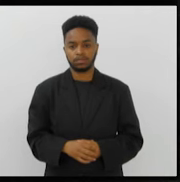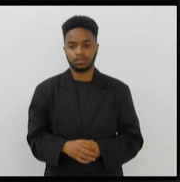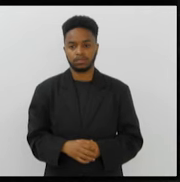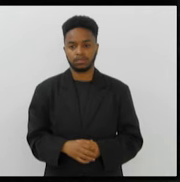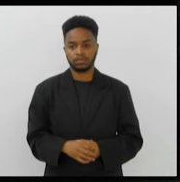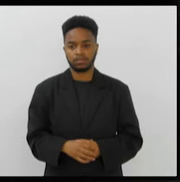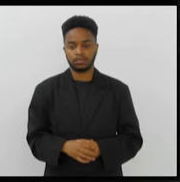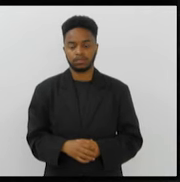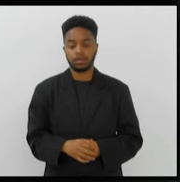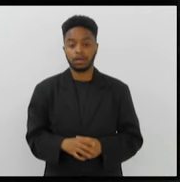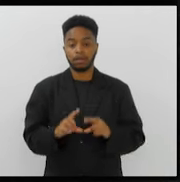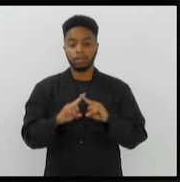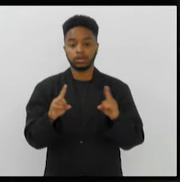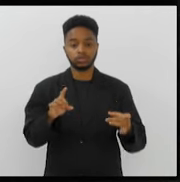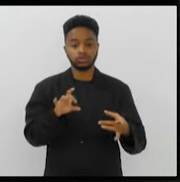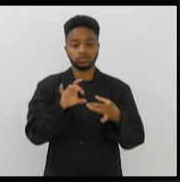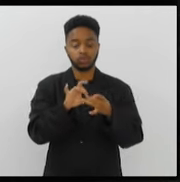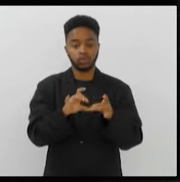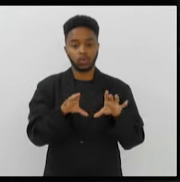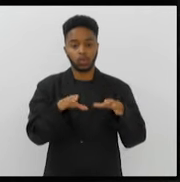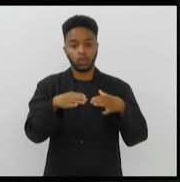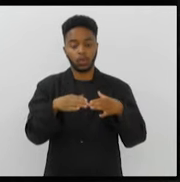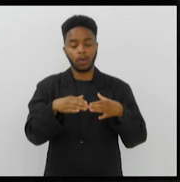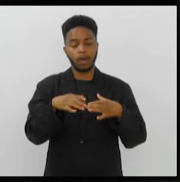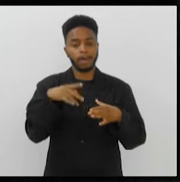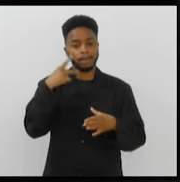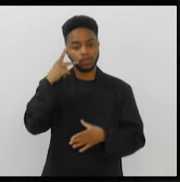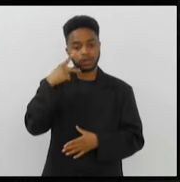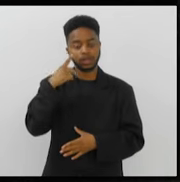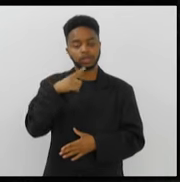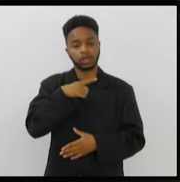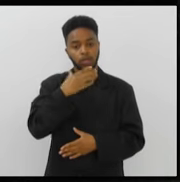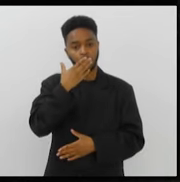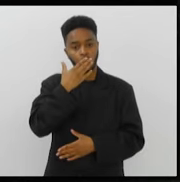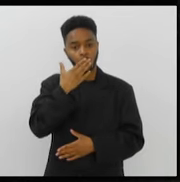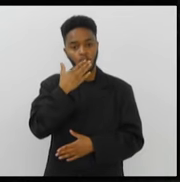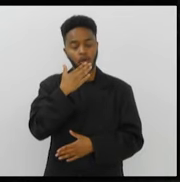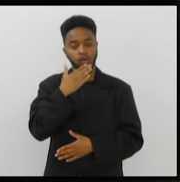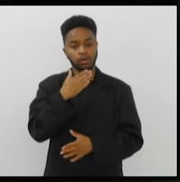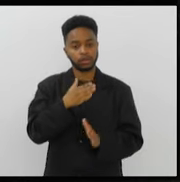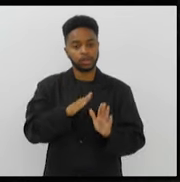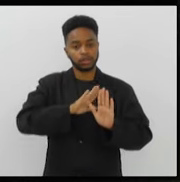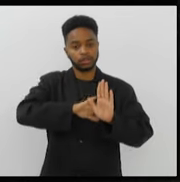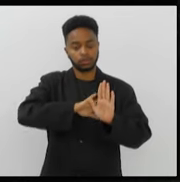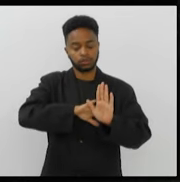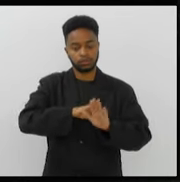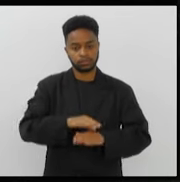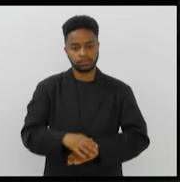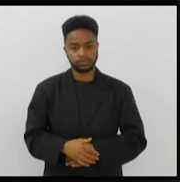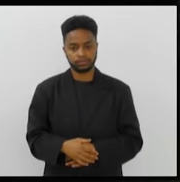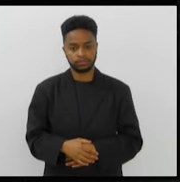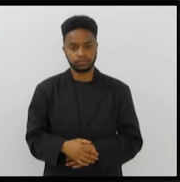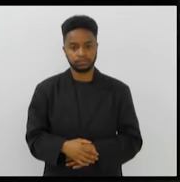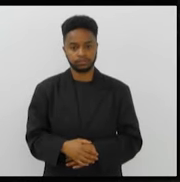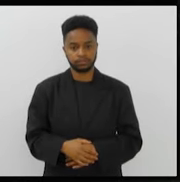com uma agremiação política que tem matiz, que tem cor ideológica.